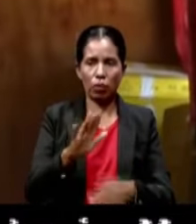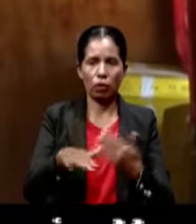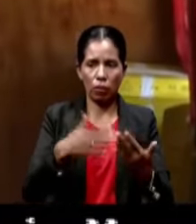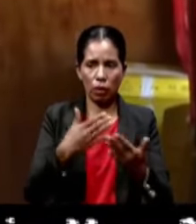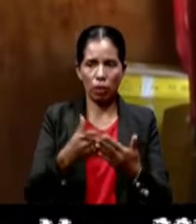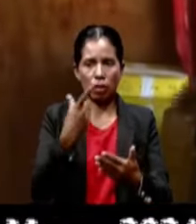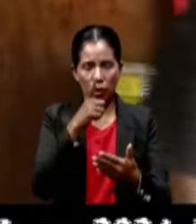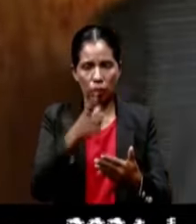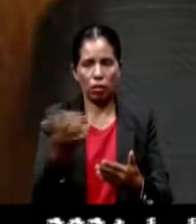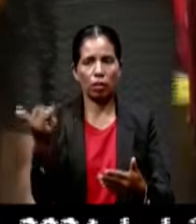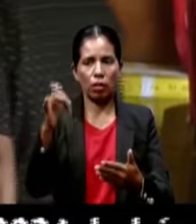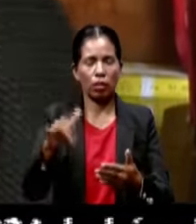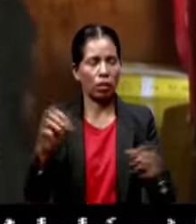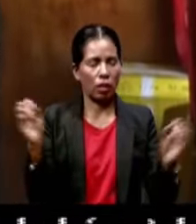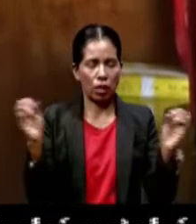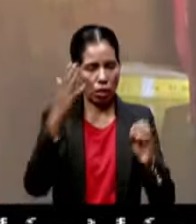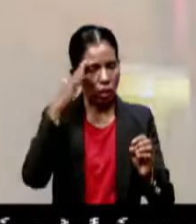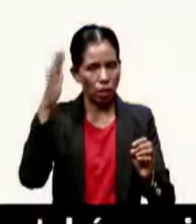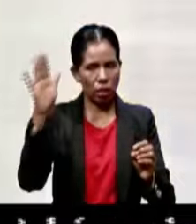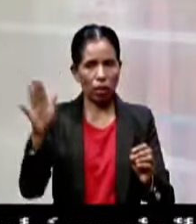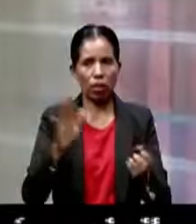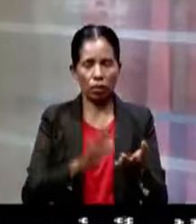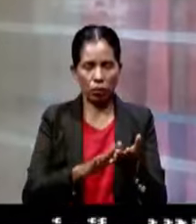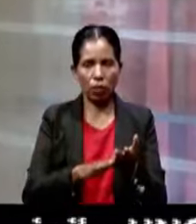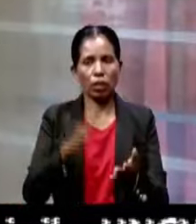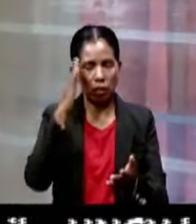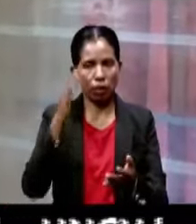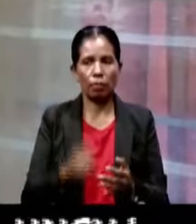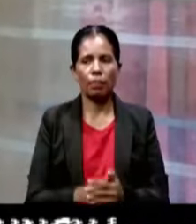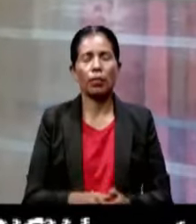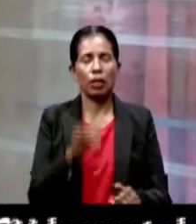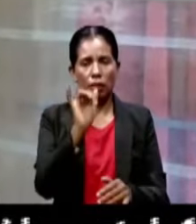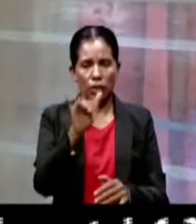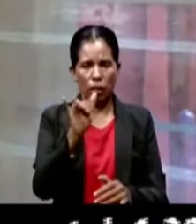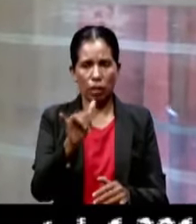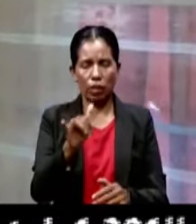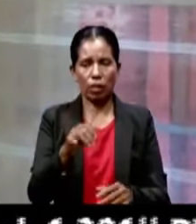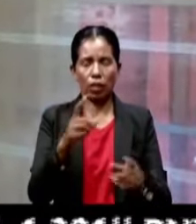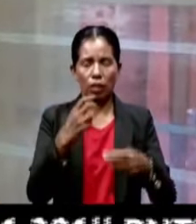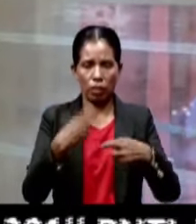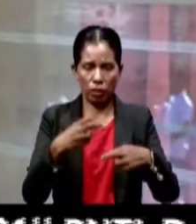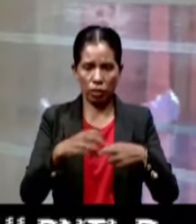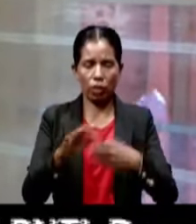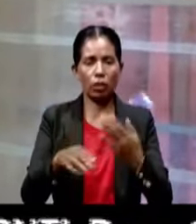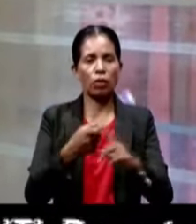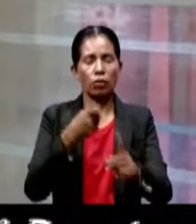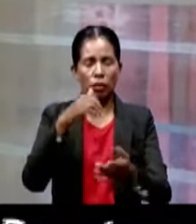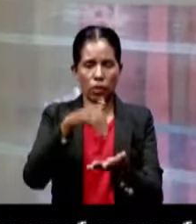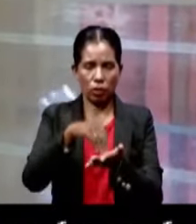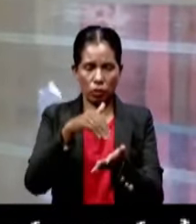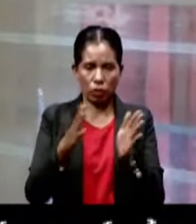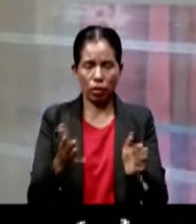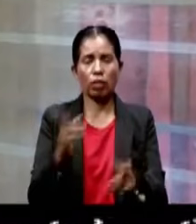e lingua ni nene sira menisruni iskola irene rekunese. Sem ligação ho dificuldades os estudantes serne, claro,